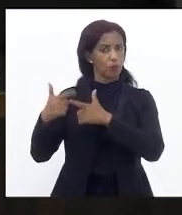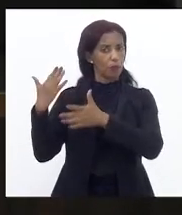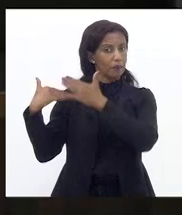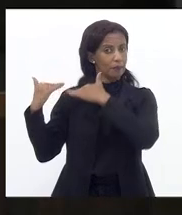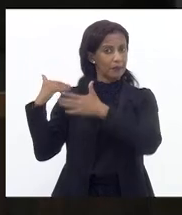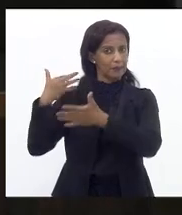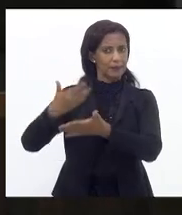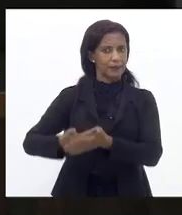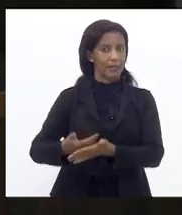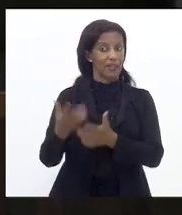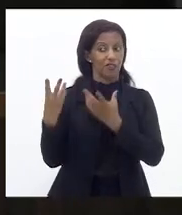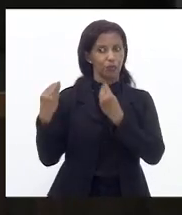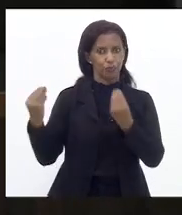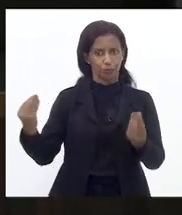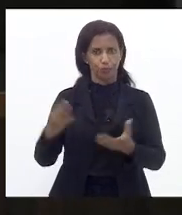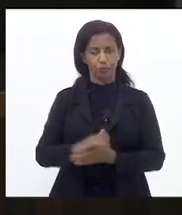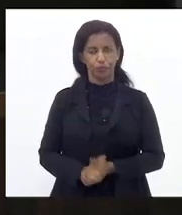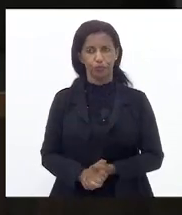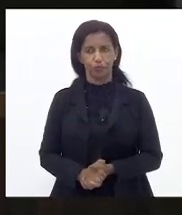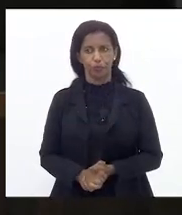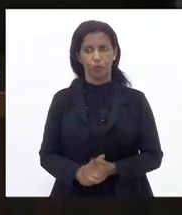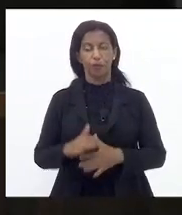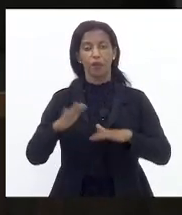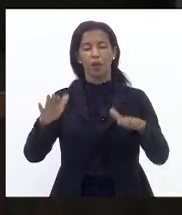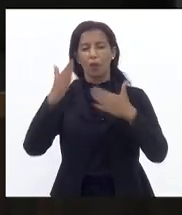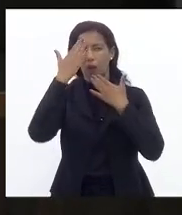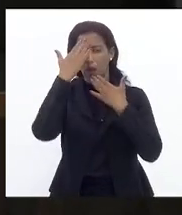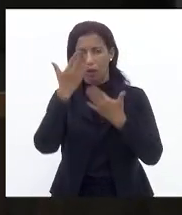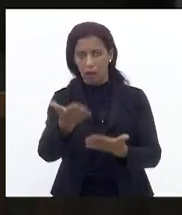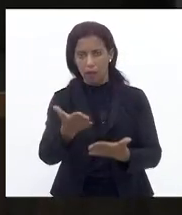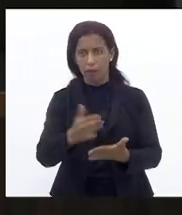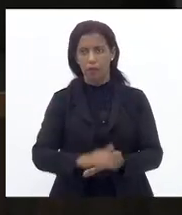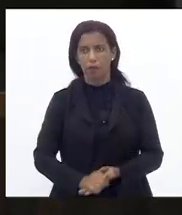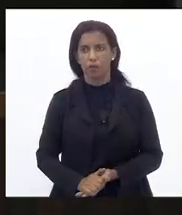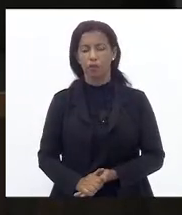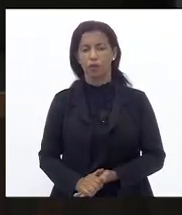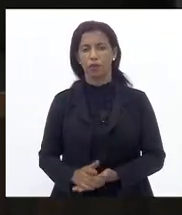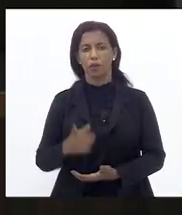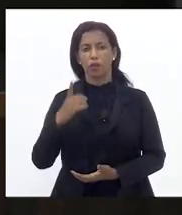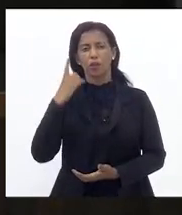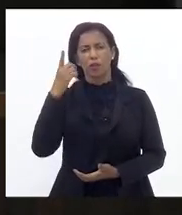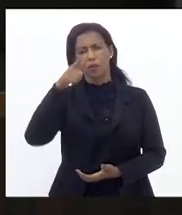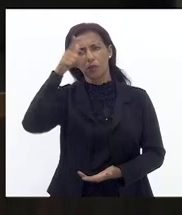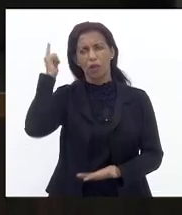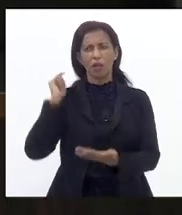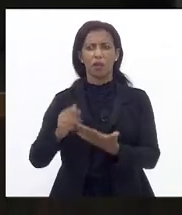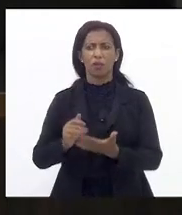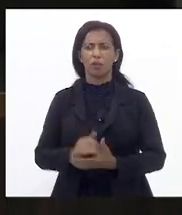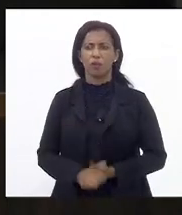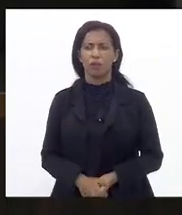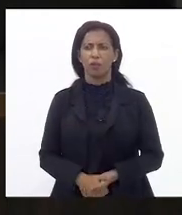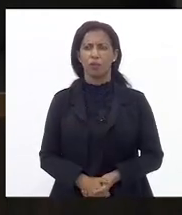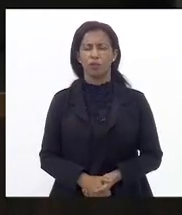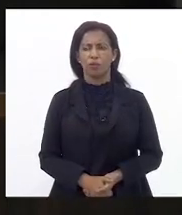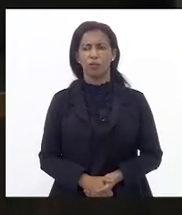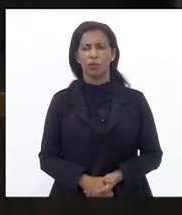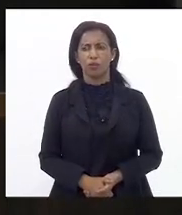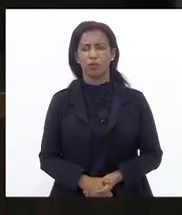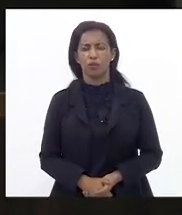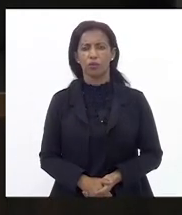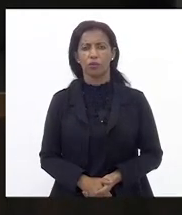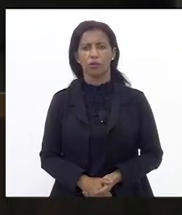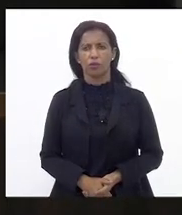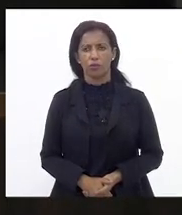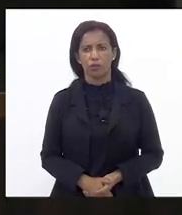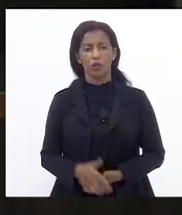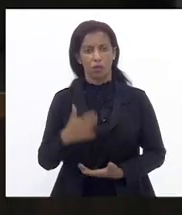atrás vários encerra a minha fala agradecendo passa Deputado Luiz Paulo pediu uma parte eu fiz aqui já que